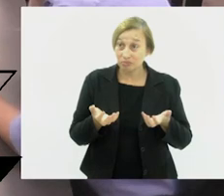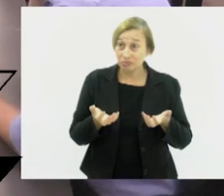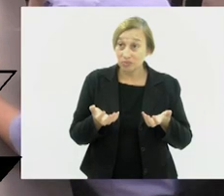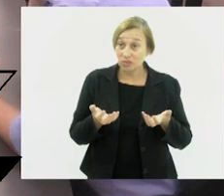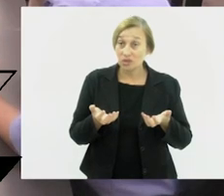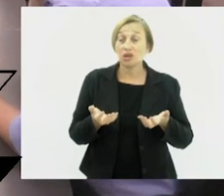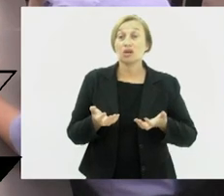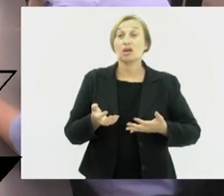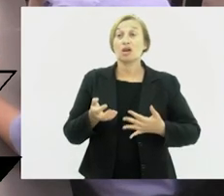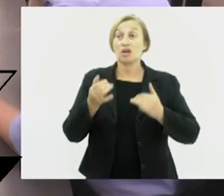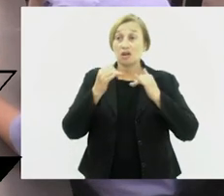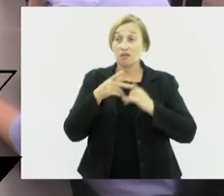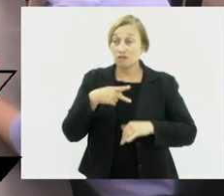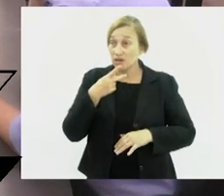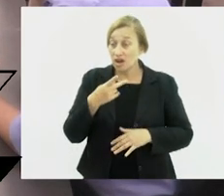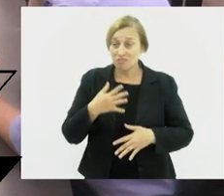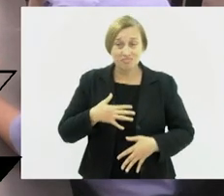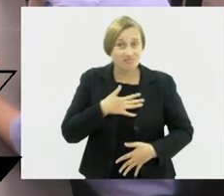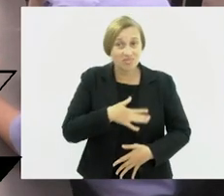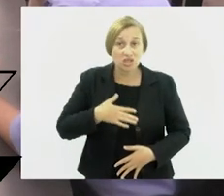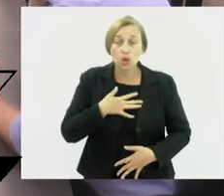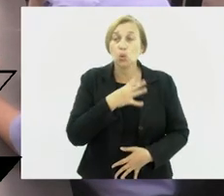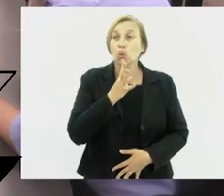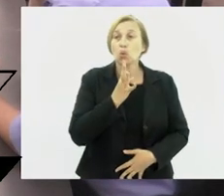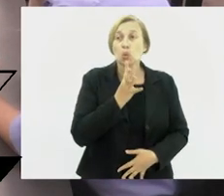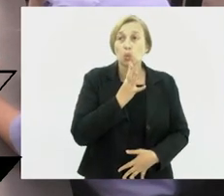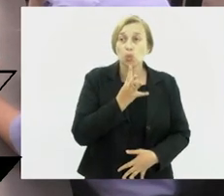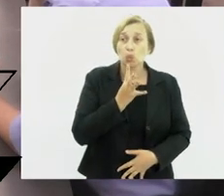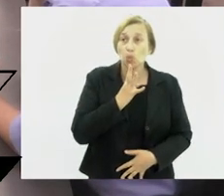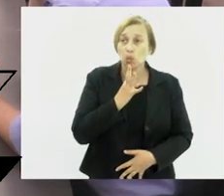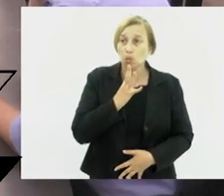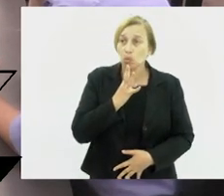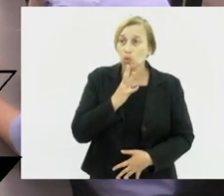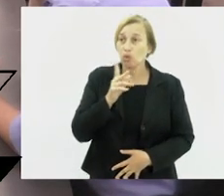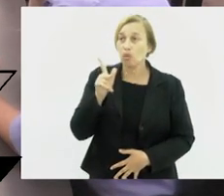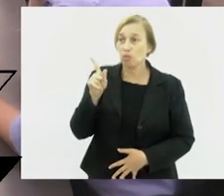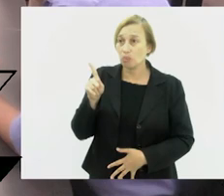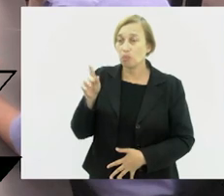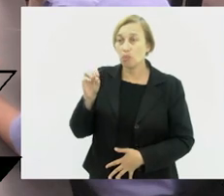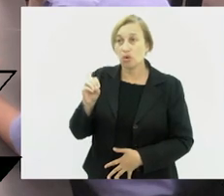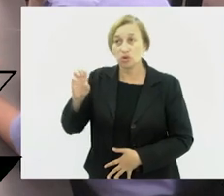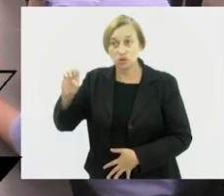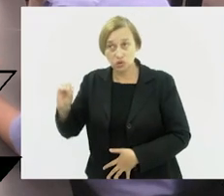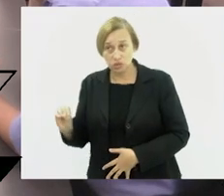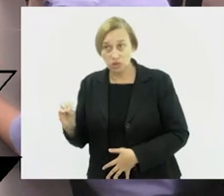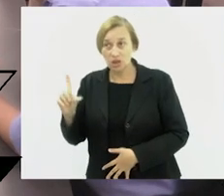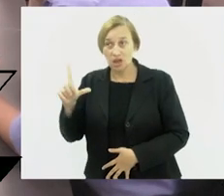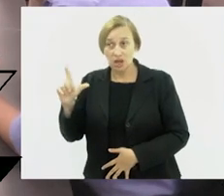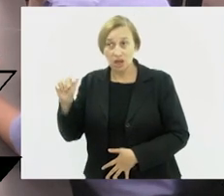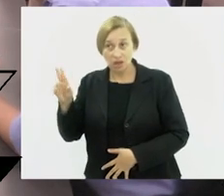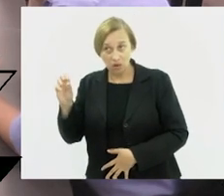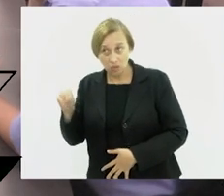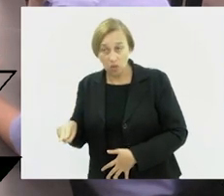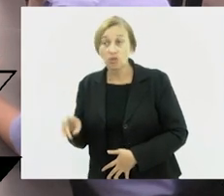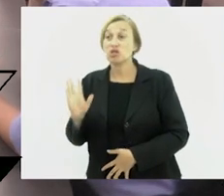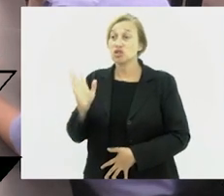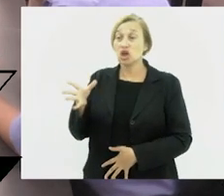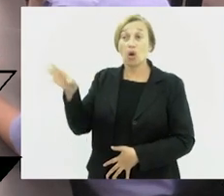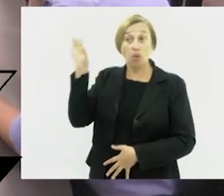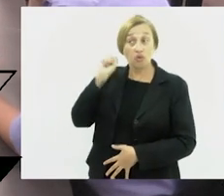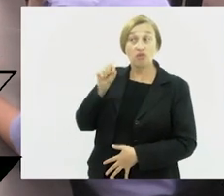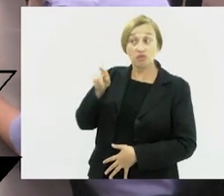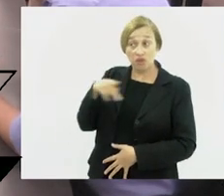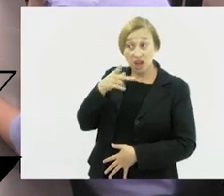dizer o meu prazer em conhecer o Ponce de León. Já ouvi falar de você algumas vezes.